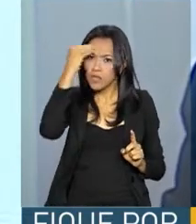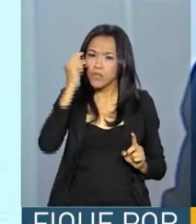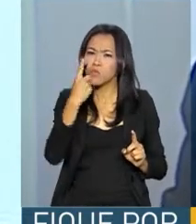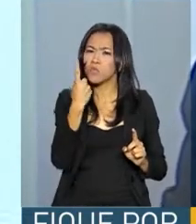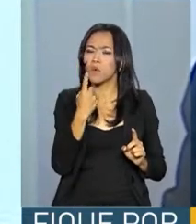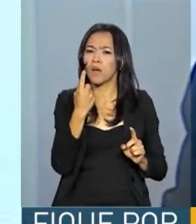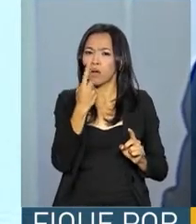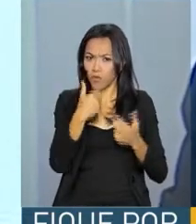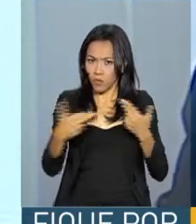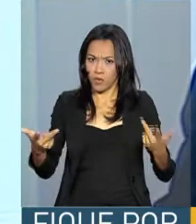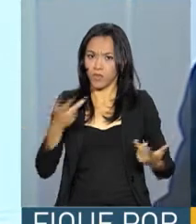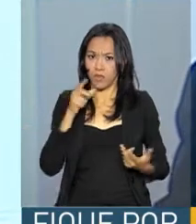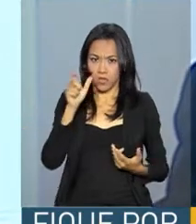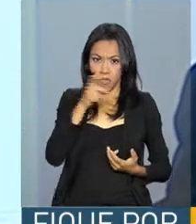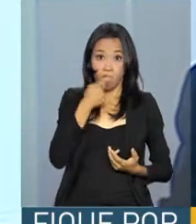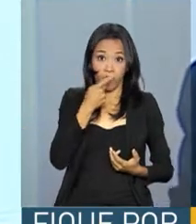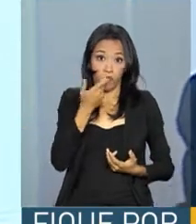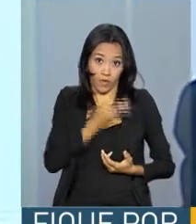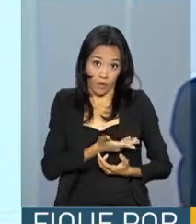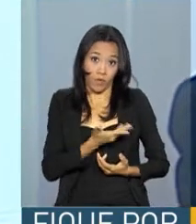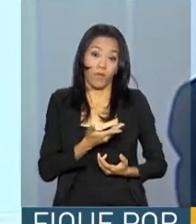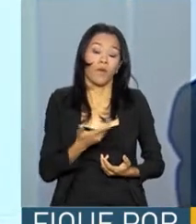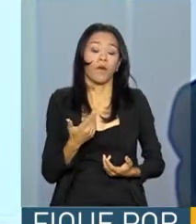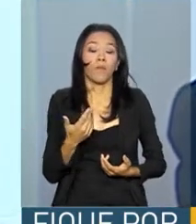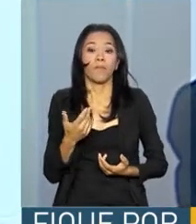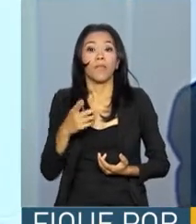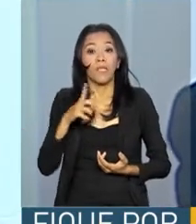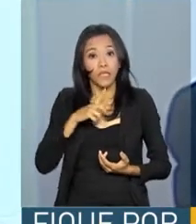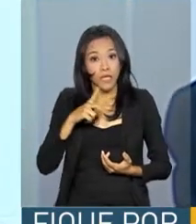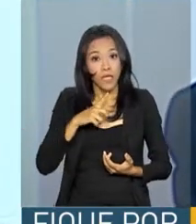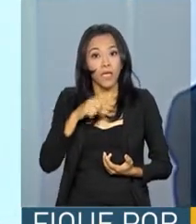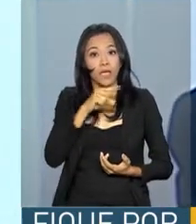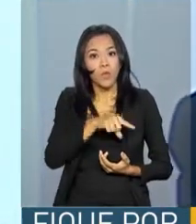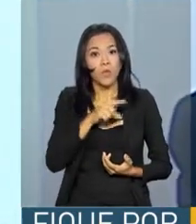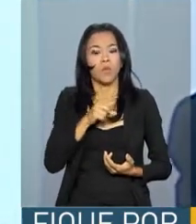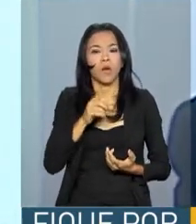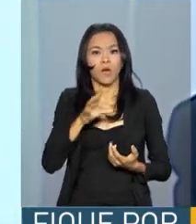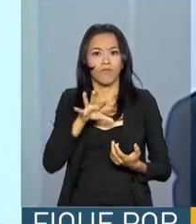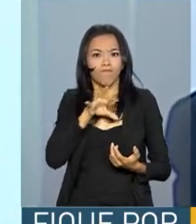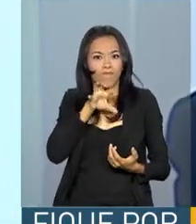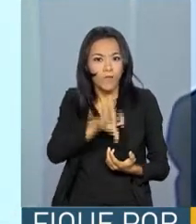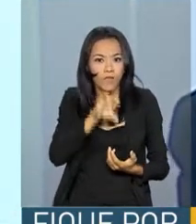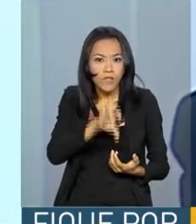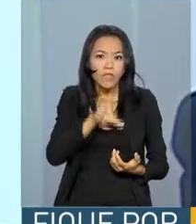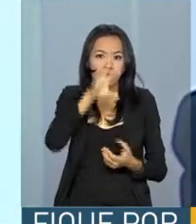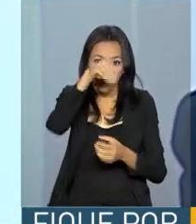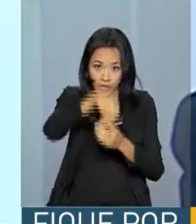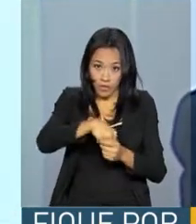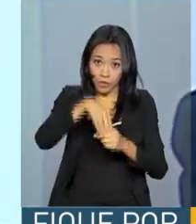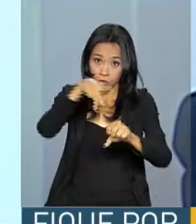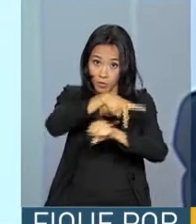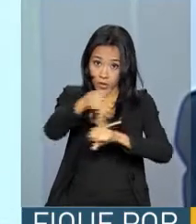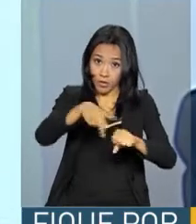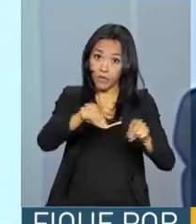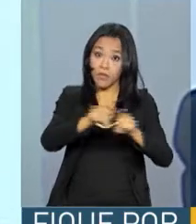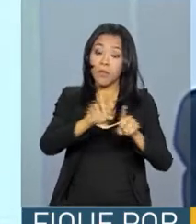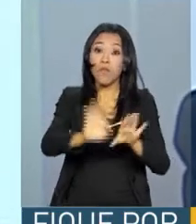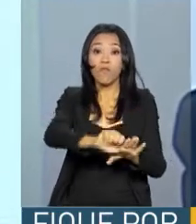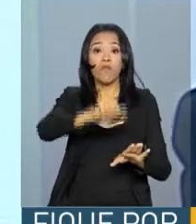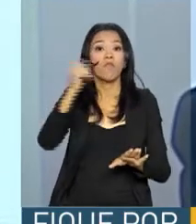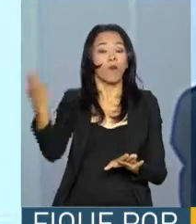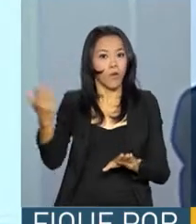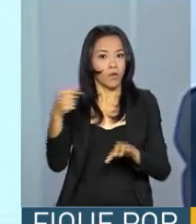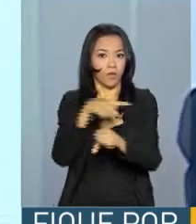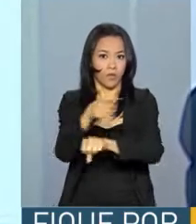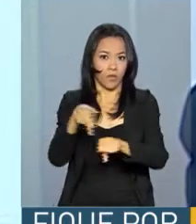que foi a seguinte: olha, isso aqui, o Temer, tem uma repercussão interna e internacional. A simbologia, de fora